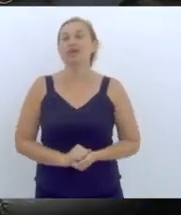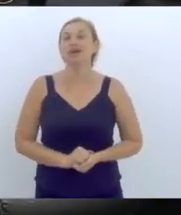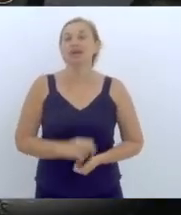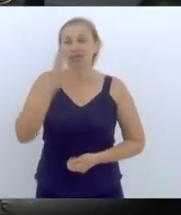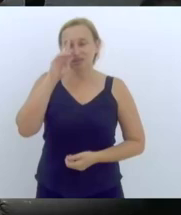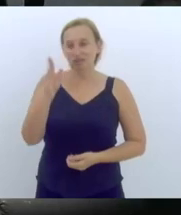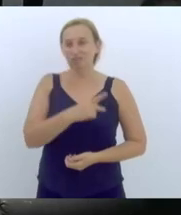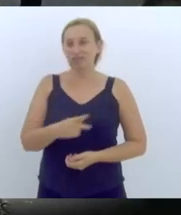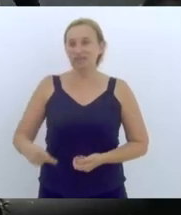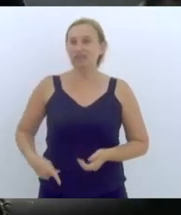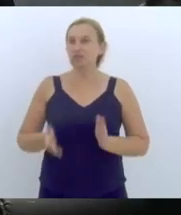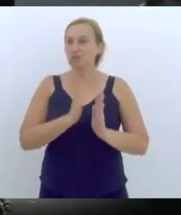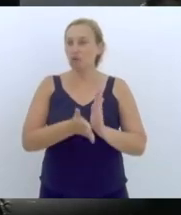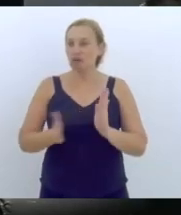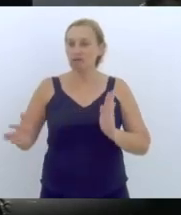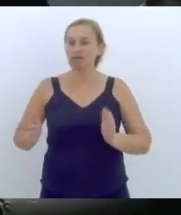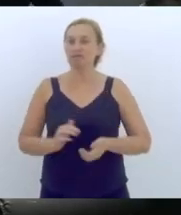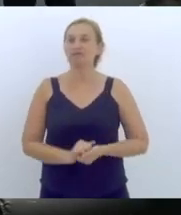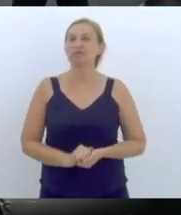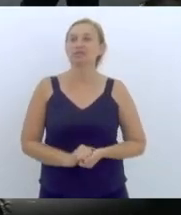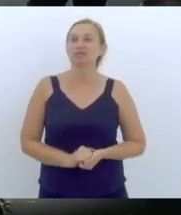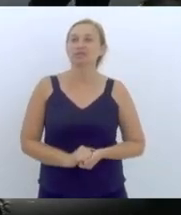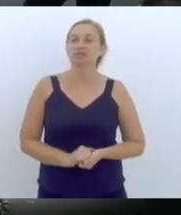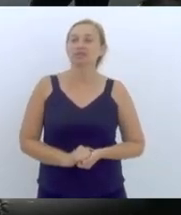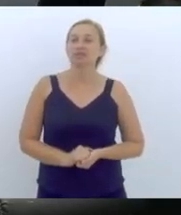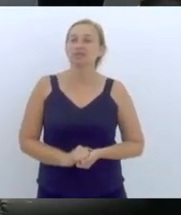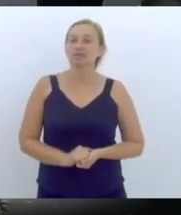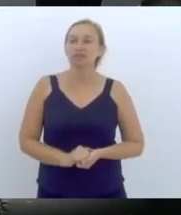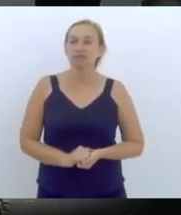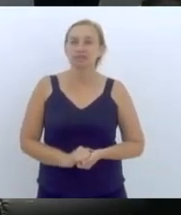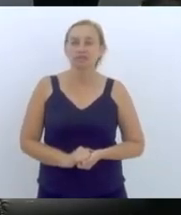Presidente, questão de ordem, presidente.